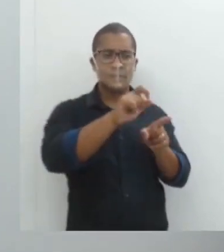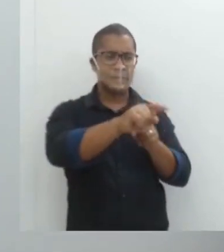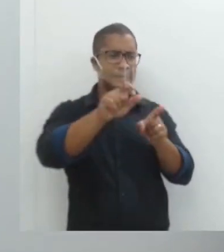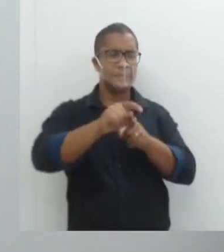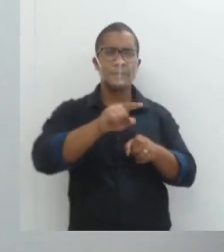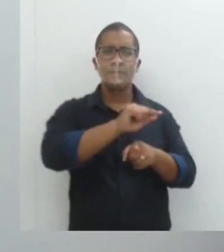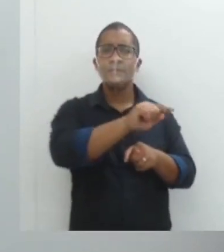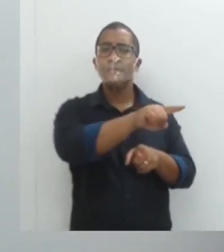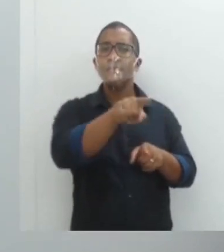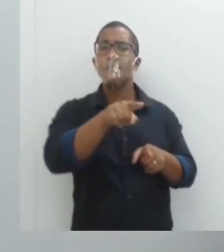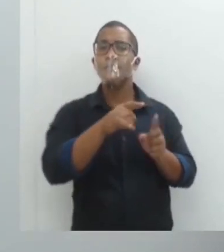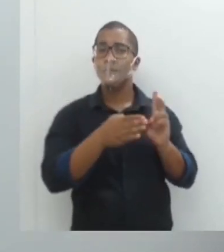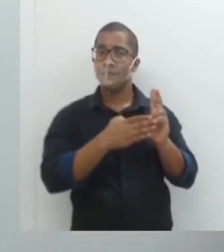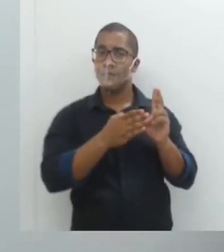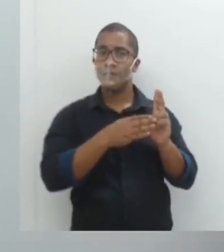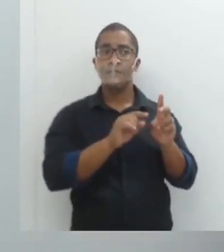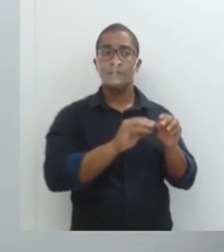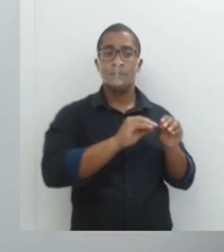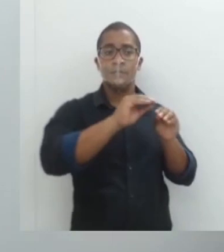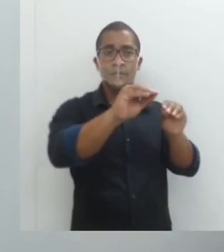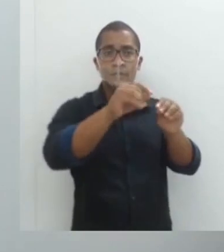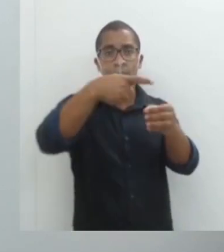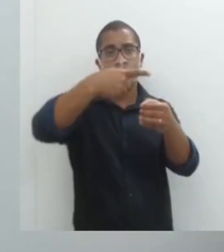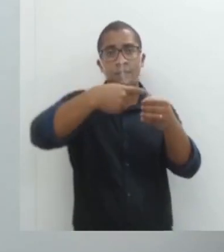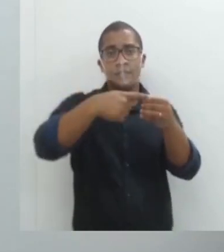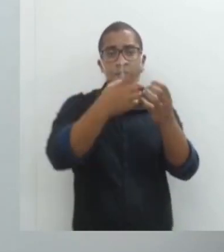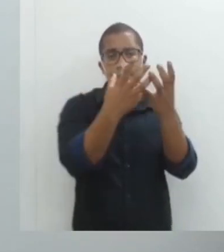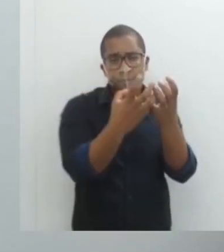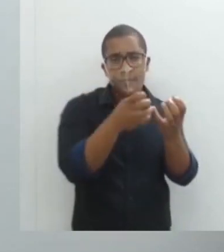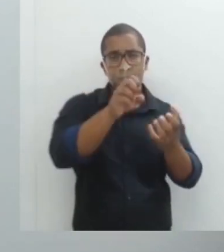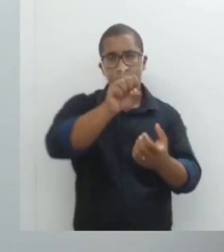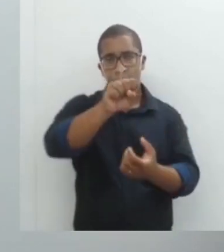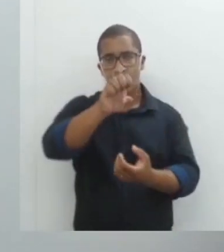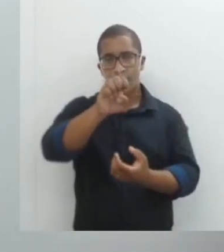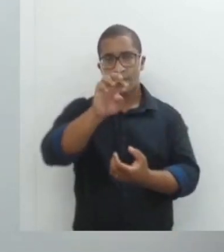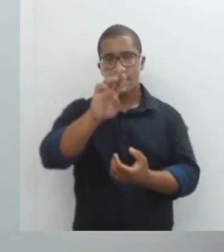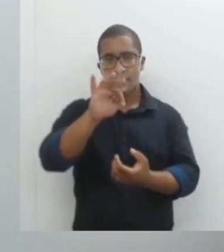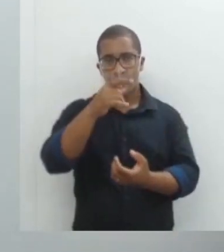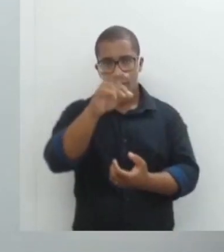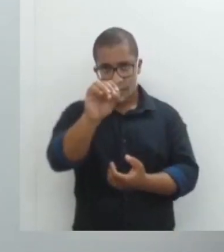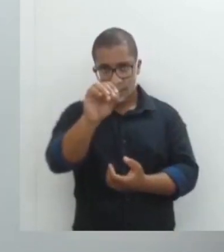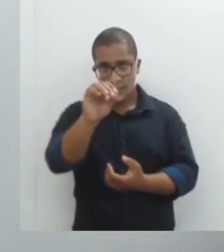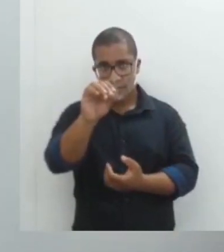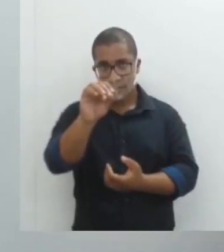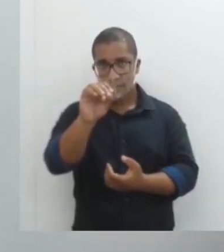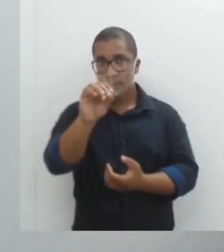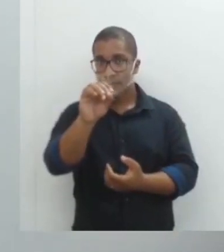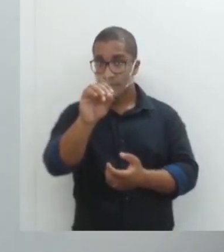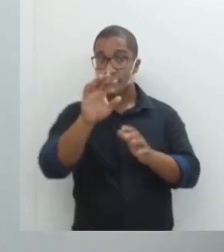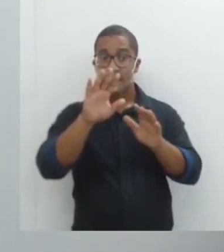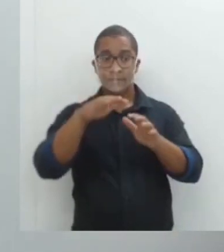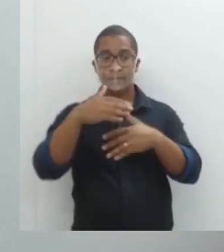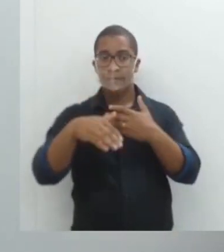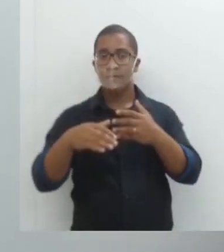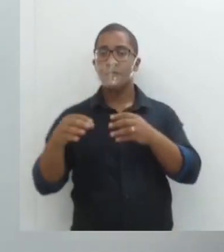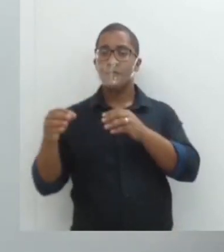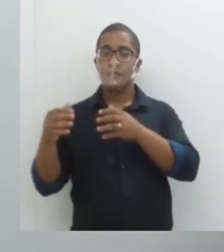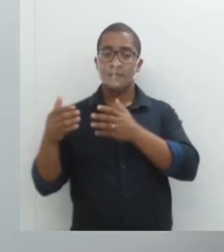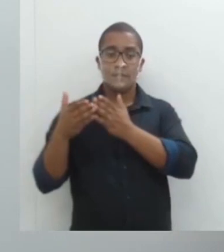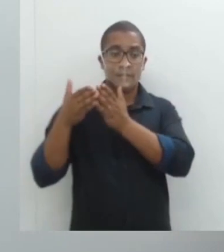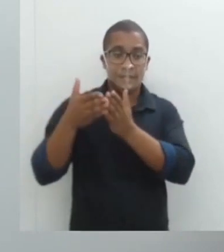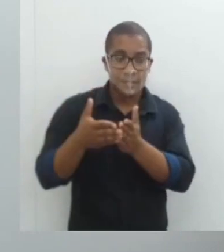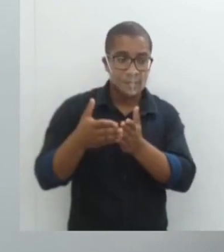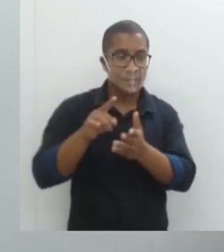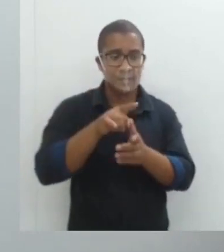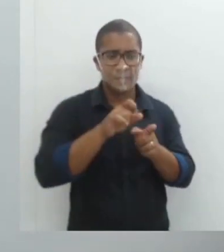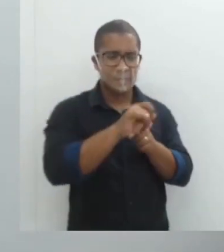o sertão. Beleza? Então eles estavam aqui no litoral, era litoral, agreste, sertão, e foram expulsando essa